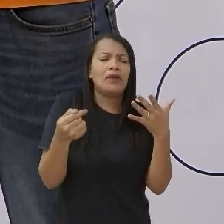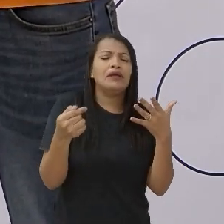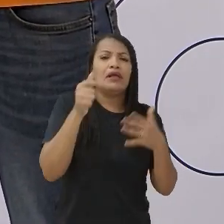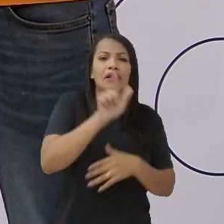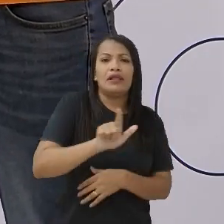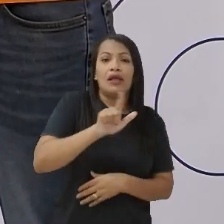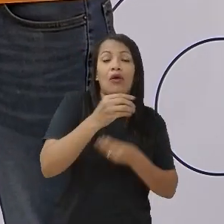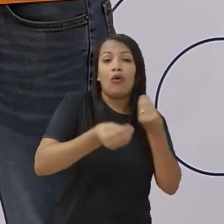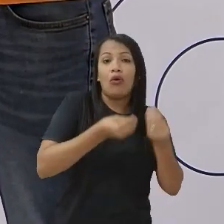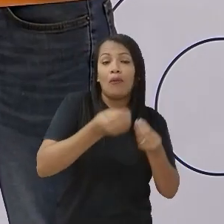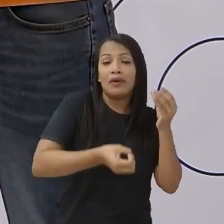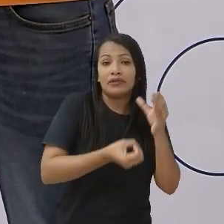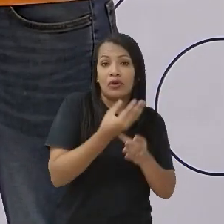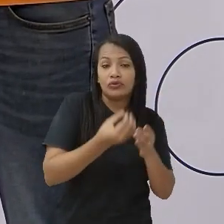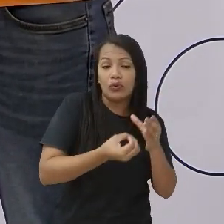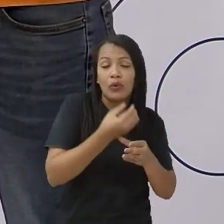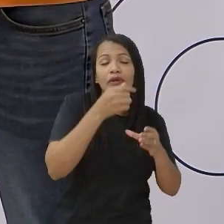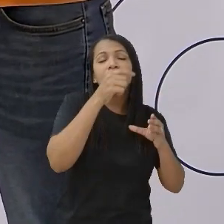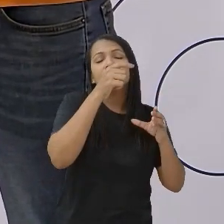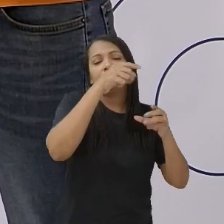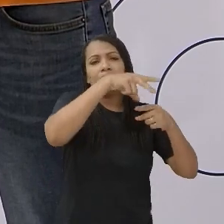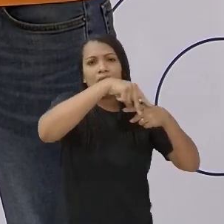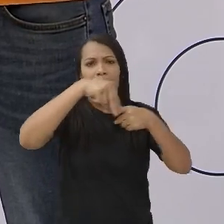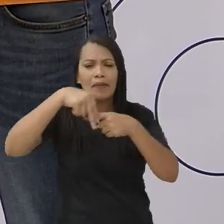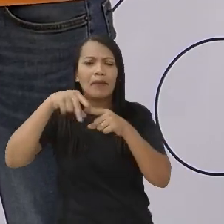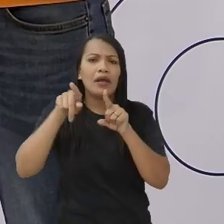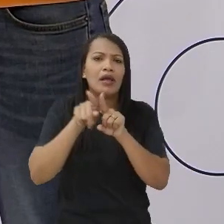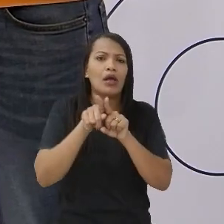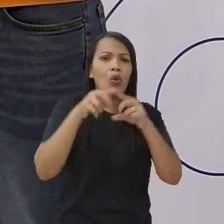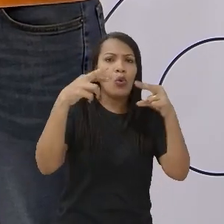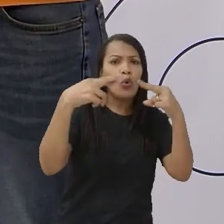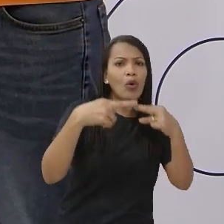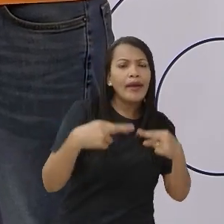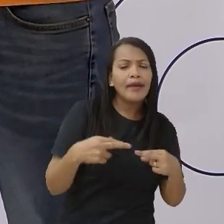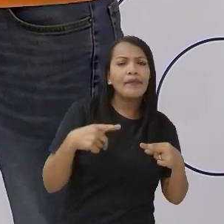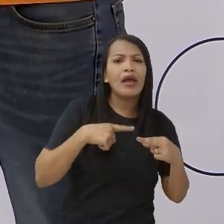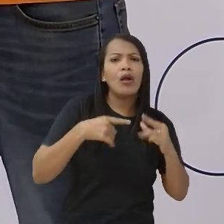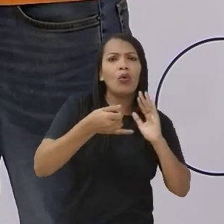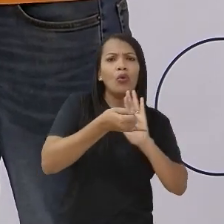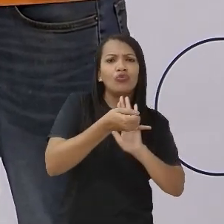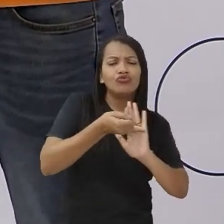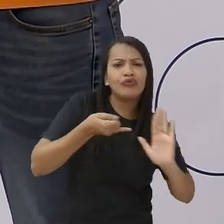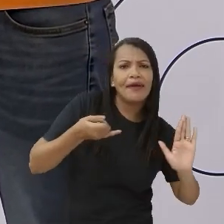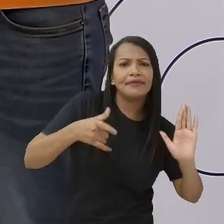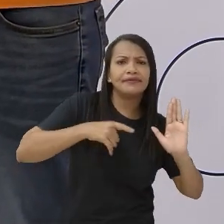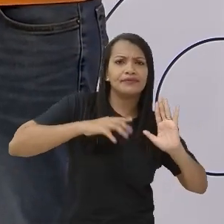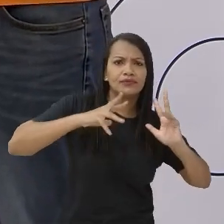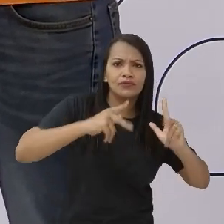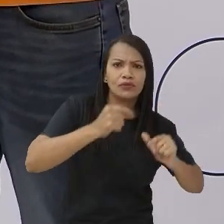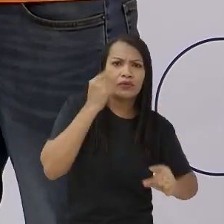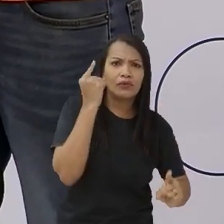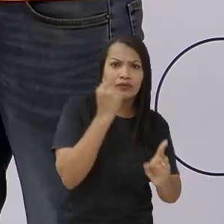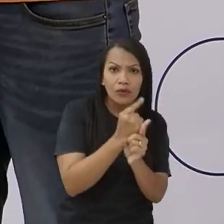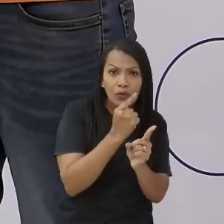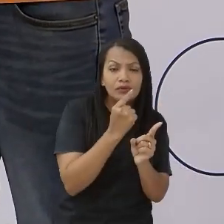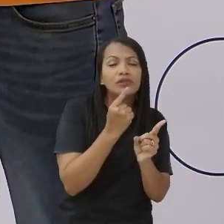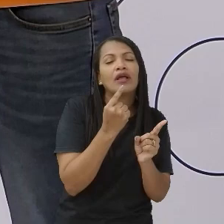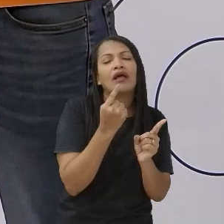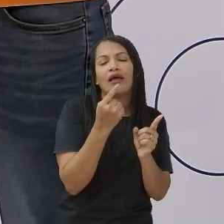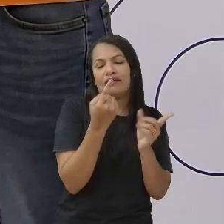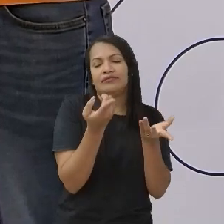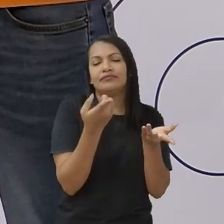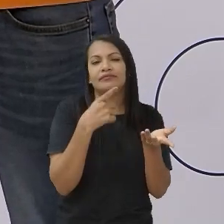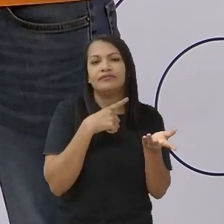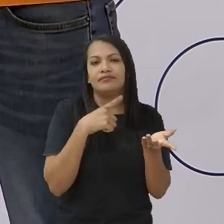literatura de cordel, as rimas, a musicalidade, os versos, tudo isso nós vamos encontrar nesse vídeo. Isso. E com todo